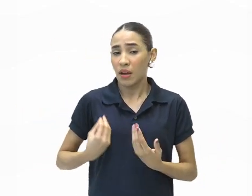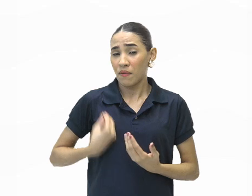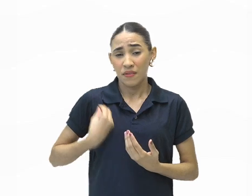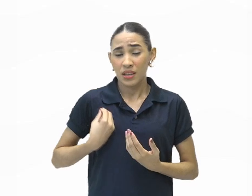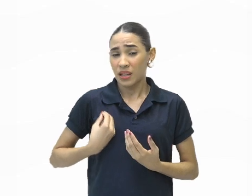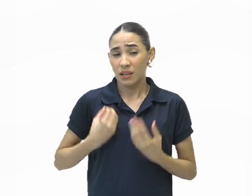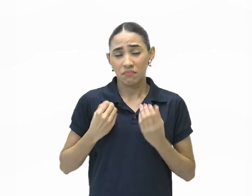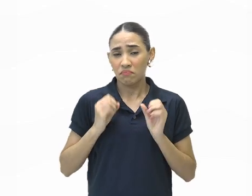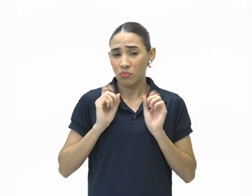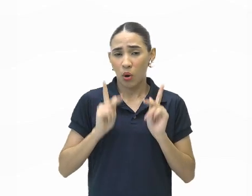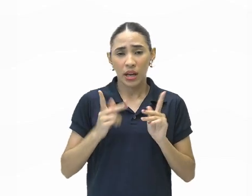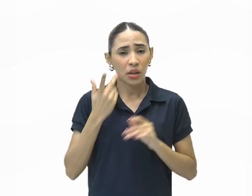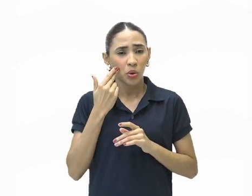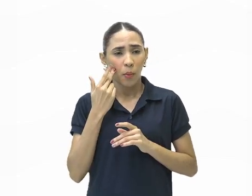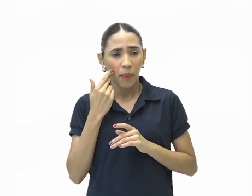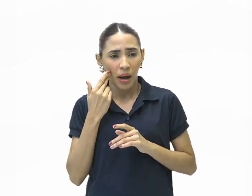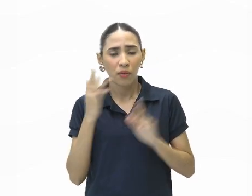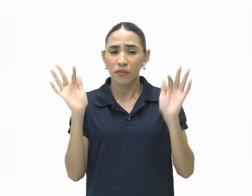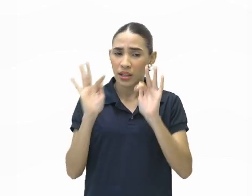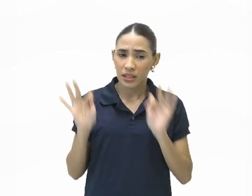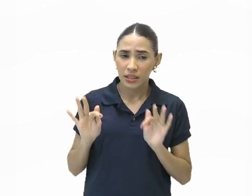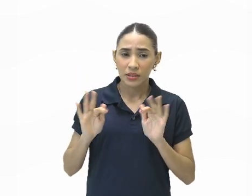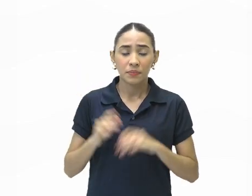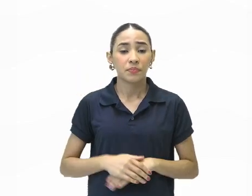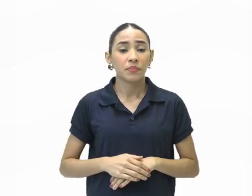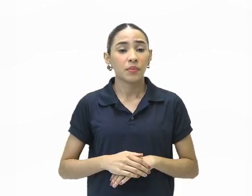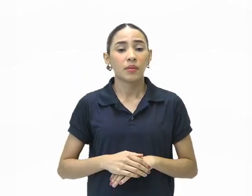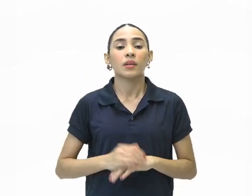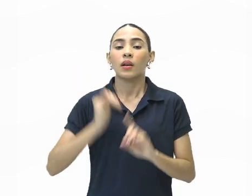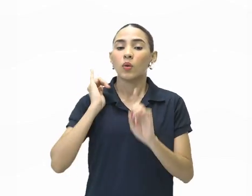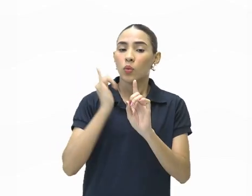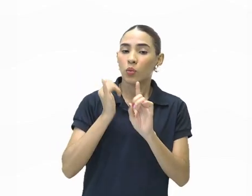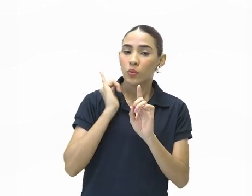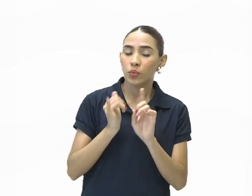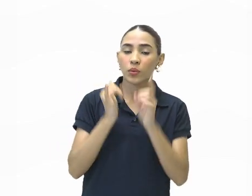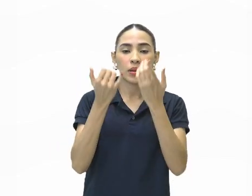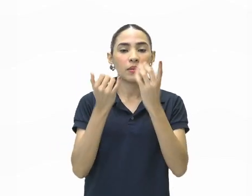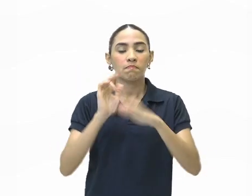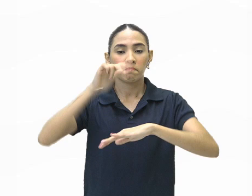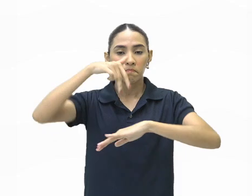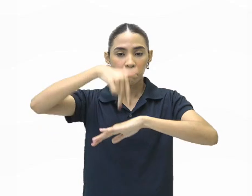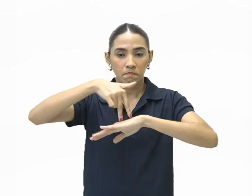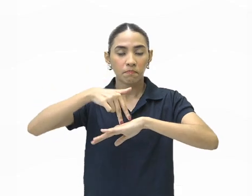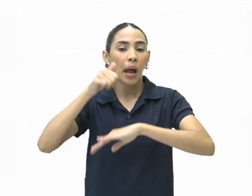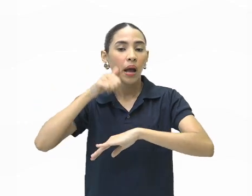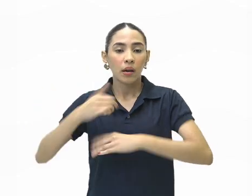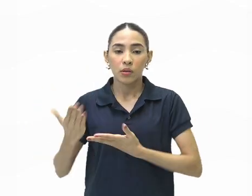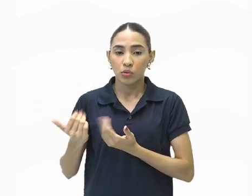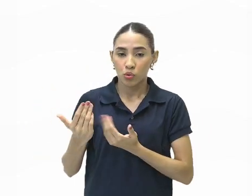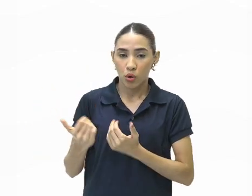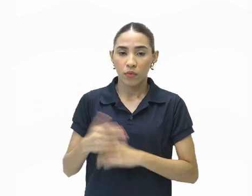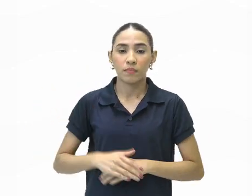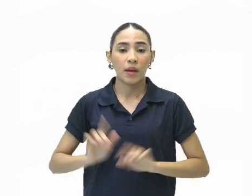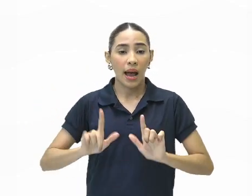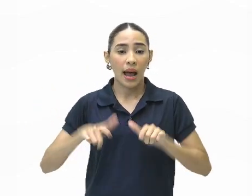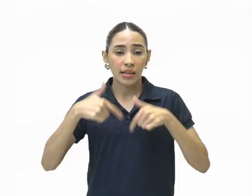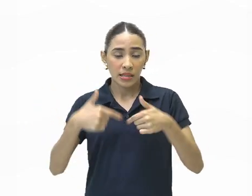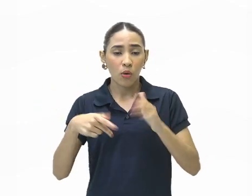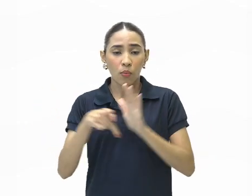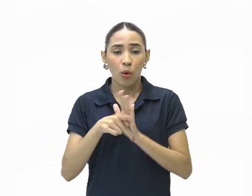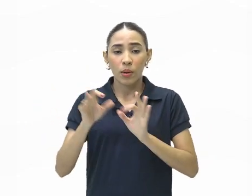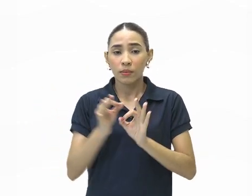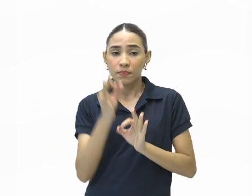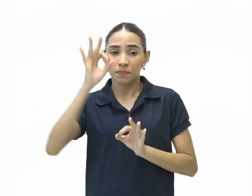Então, o conto inicia descrevendo a protagonista, que é a personagem principal, a moça, em sua ação de tear. Vamos